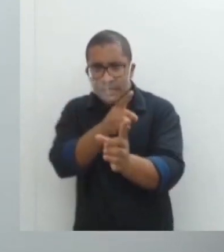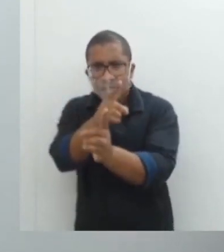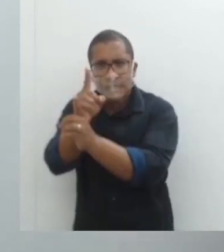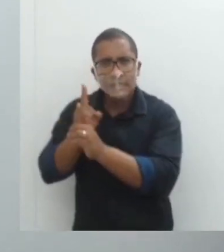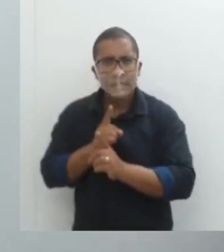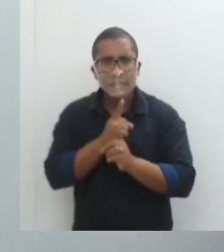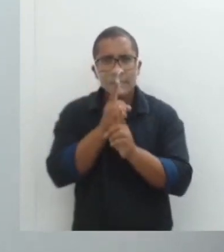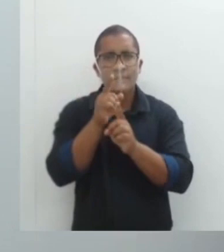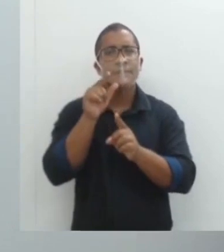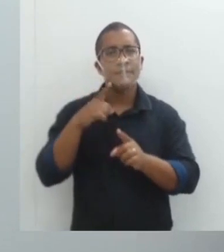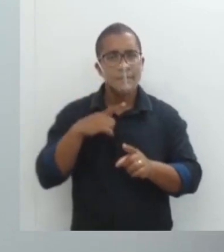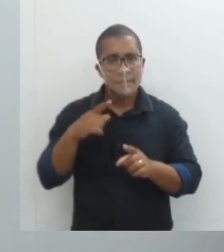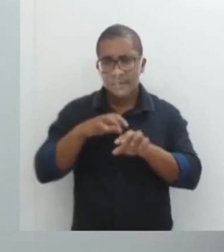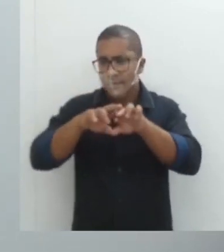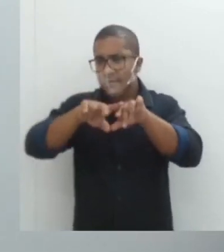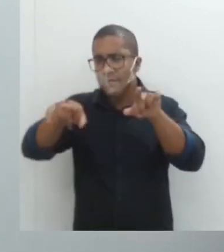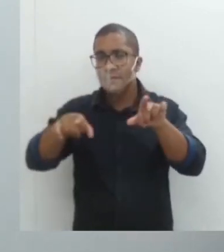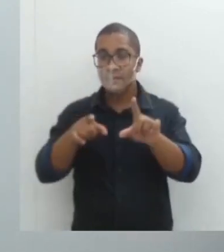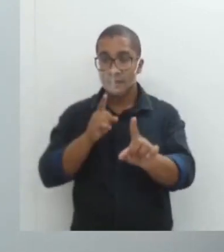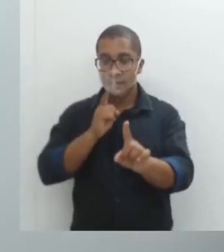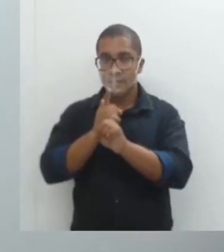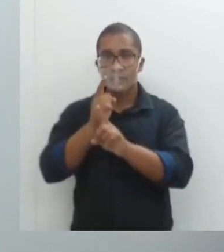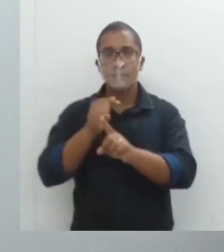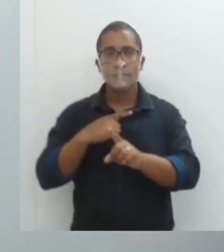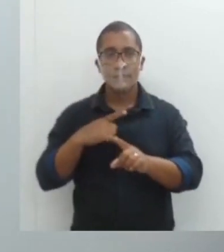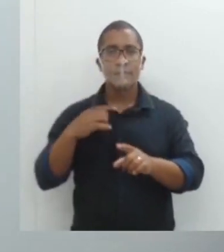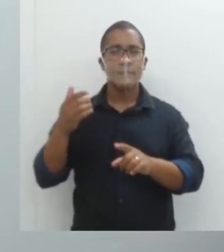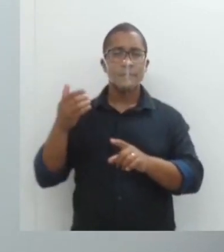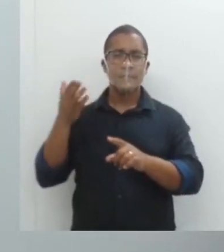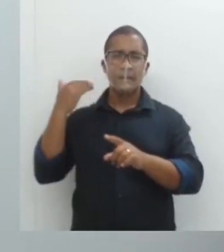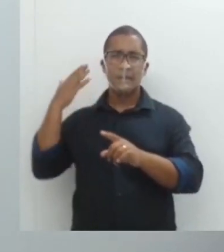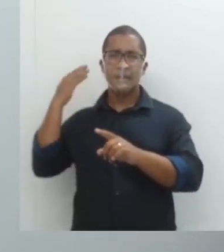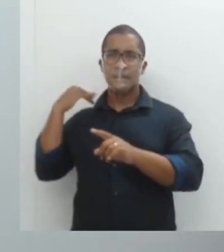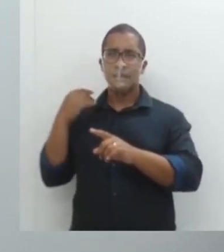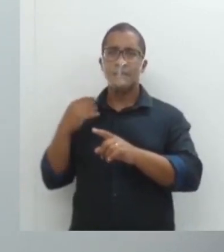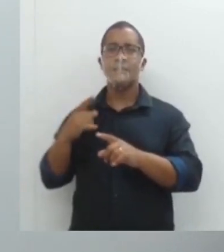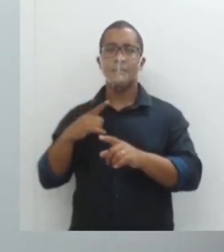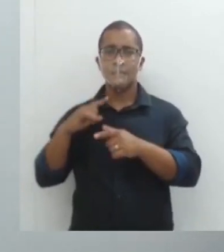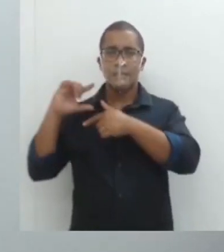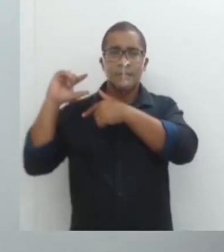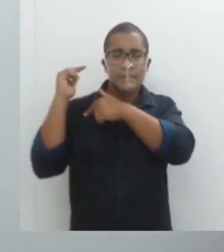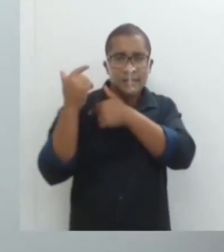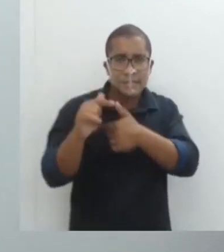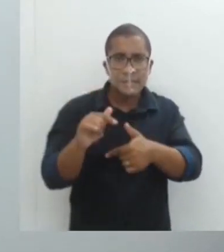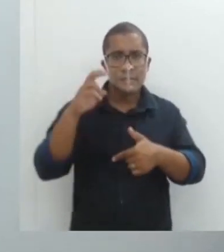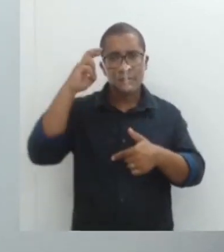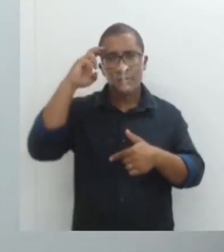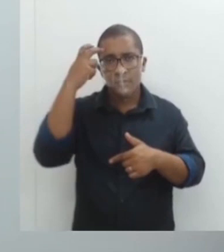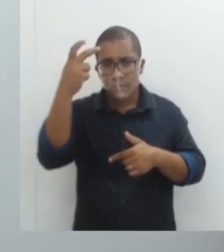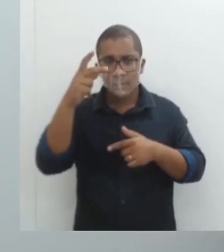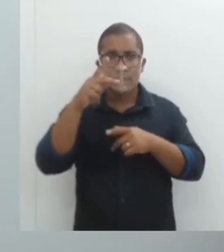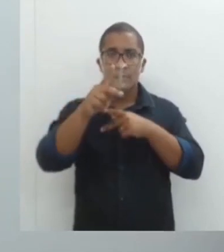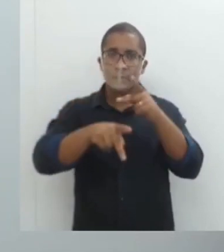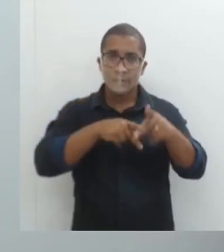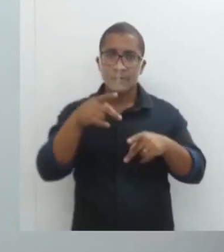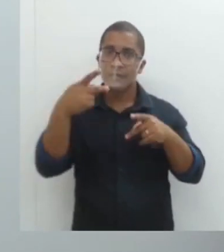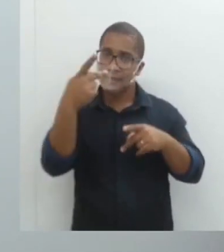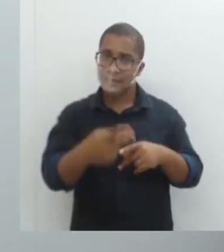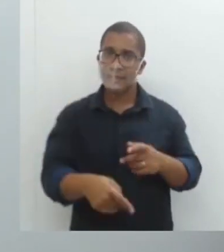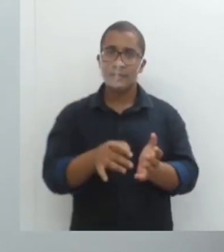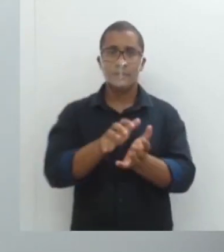tipo de comportamento a qual eu estou dizendo das tradições e culturas do nosso povo.